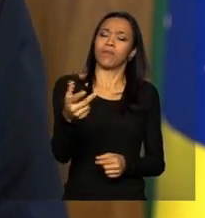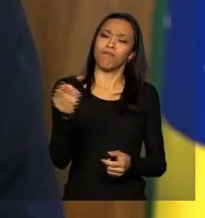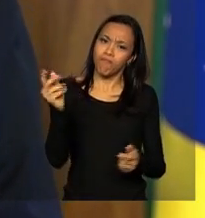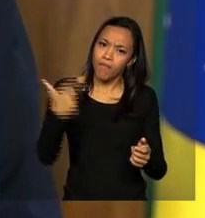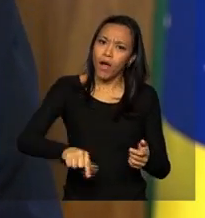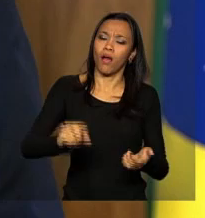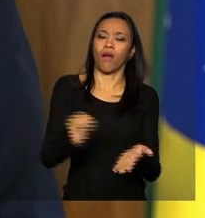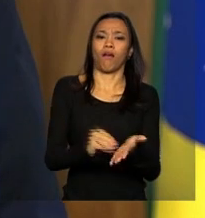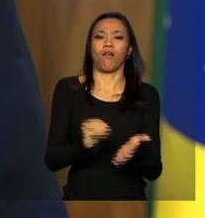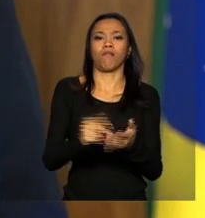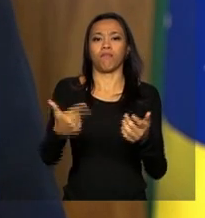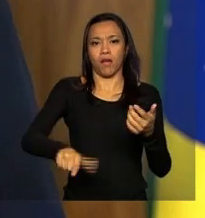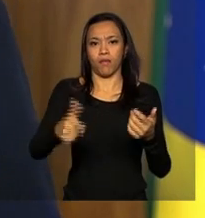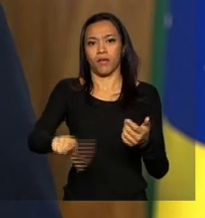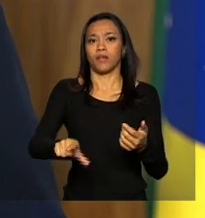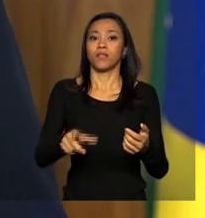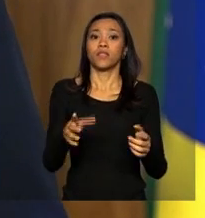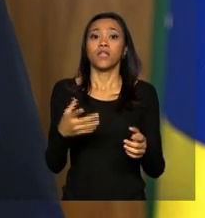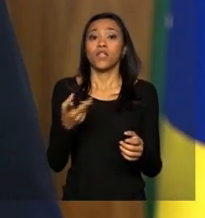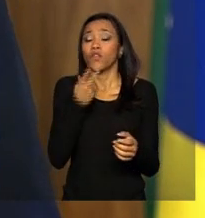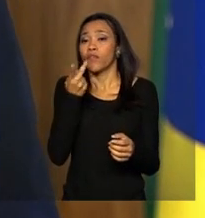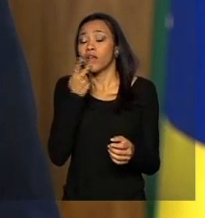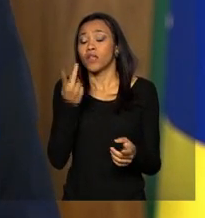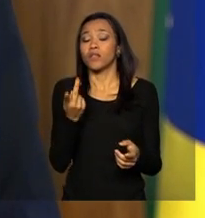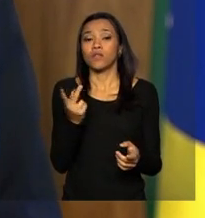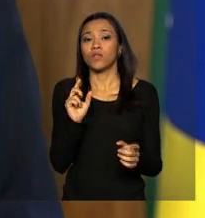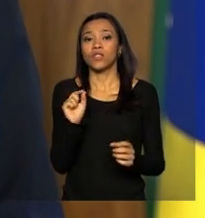trata, evidentemente que não se trata de